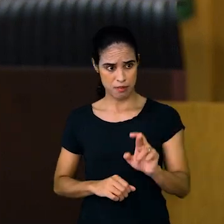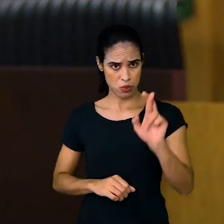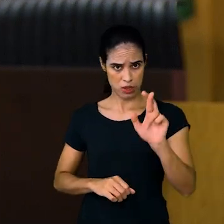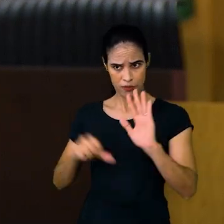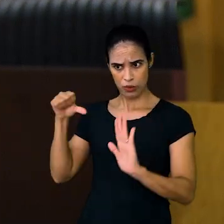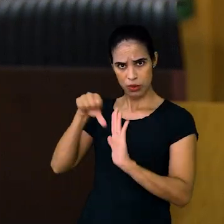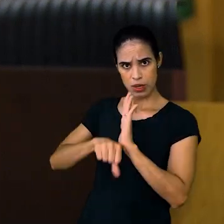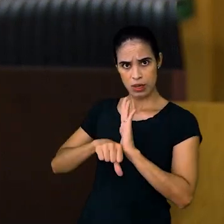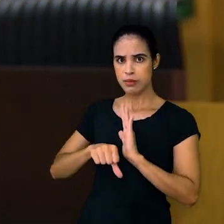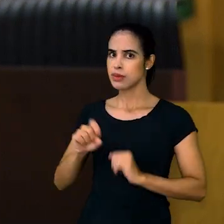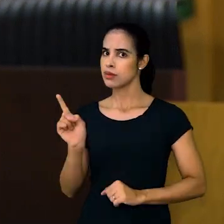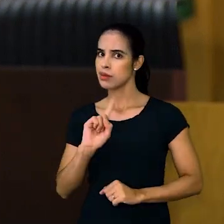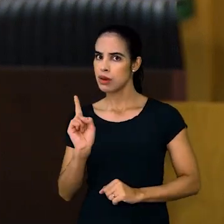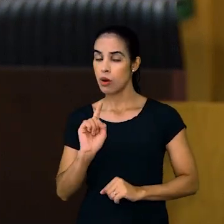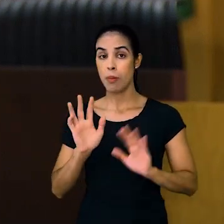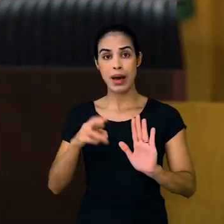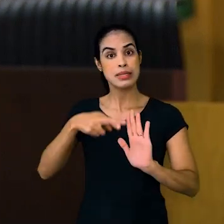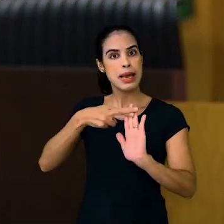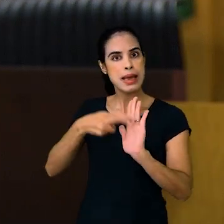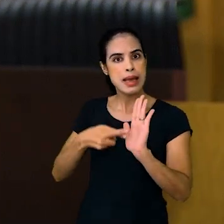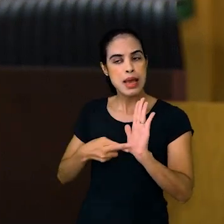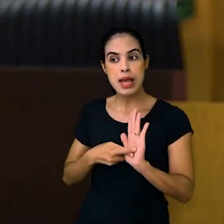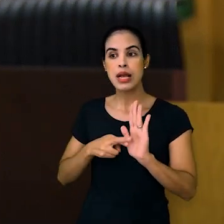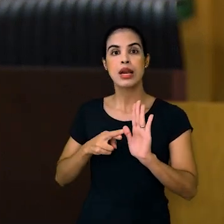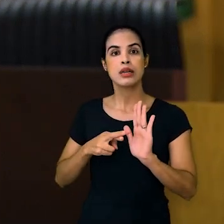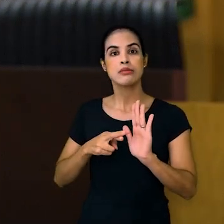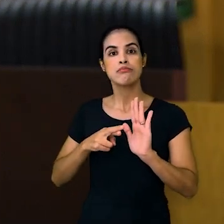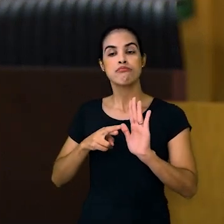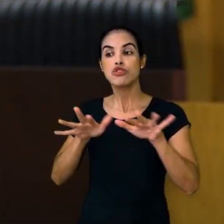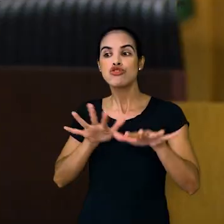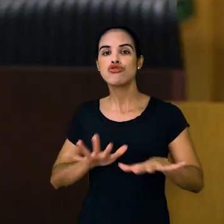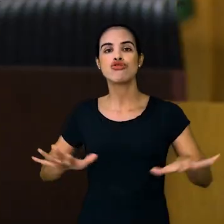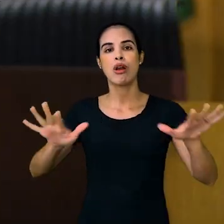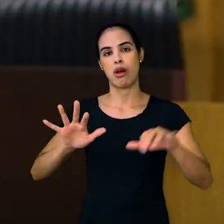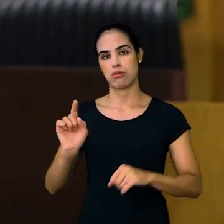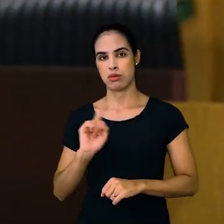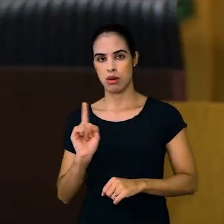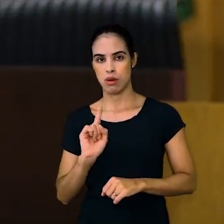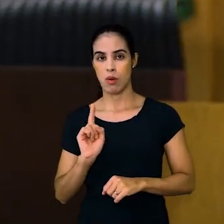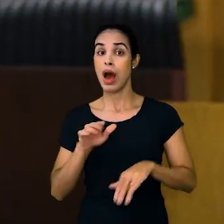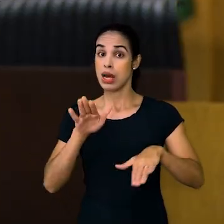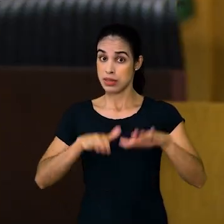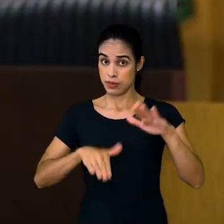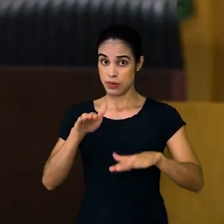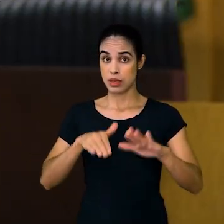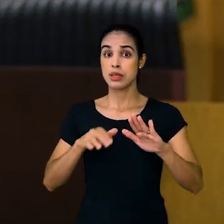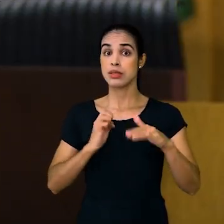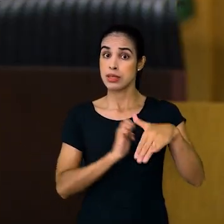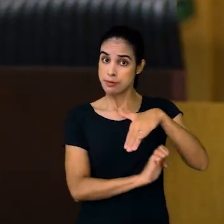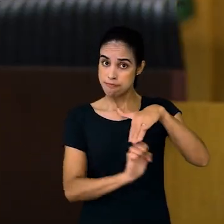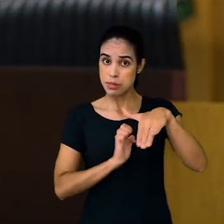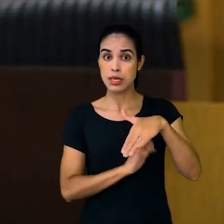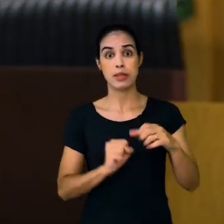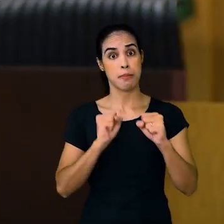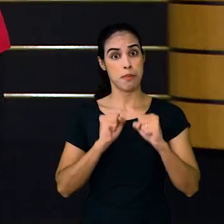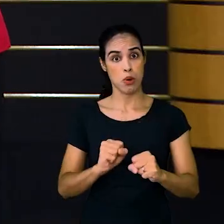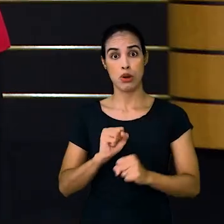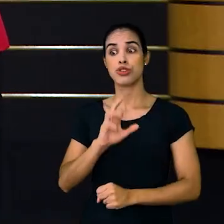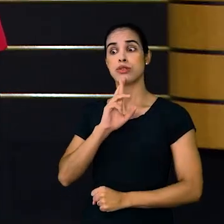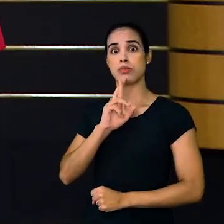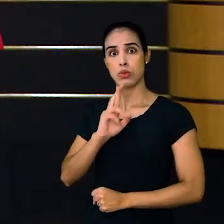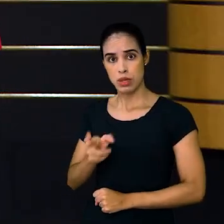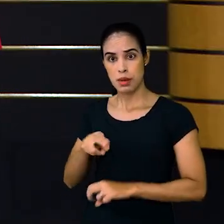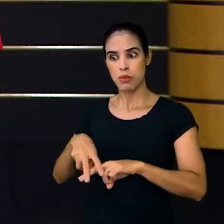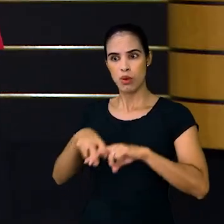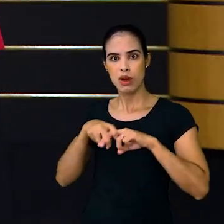pelo crime, mas essa não é uma regra absoluta. Em outras situações, a empresa pode sim responder por atos de violência urbana.